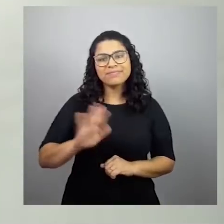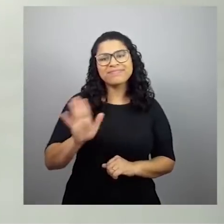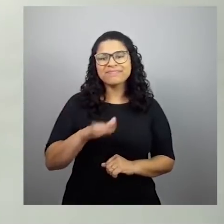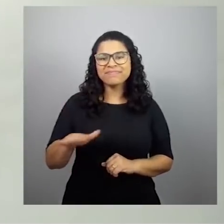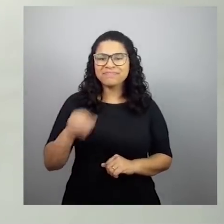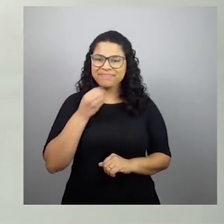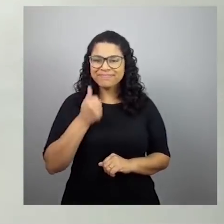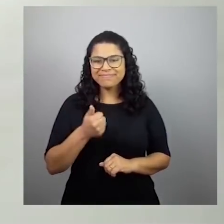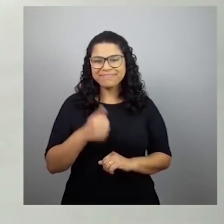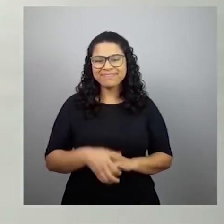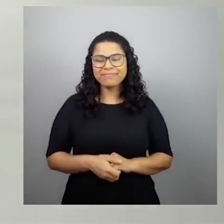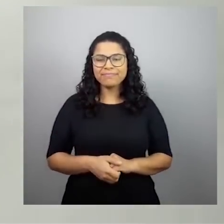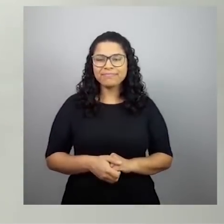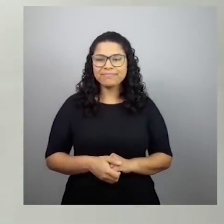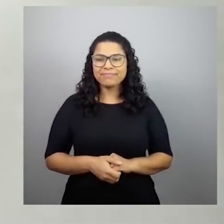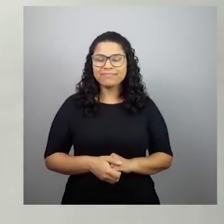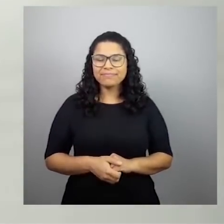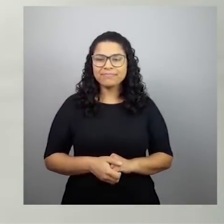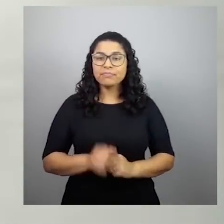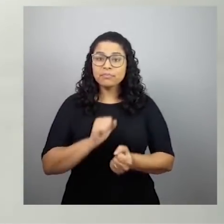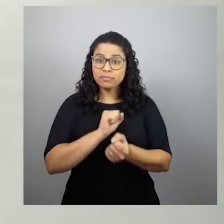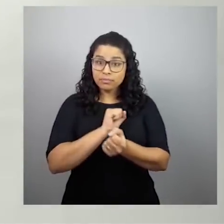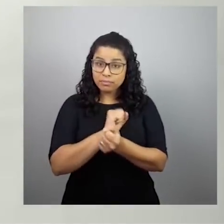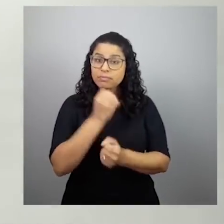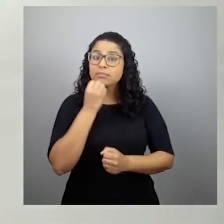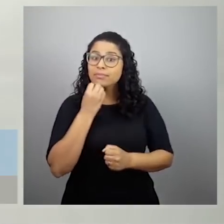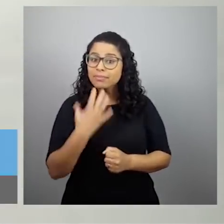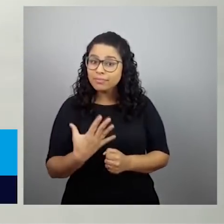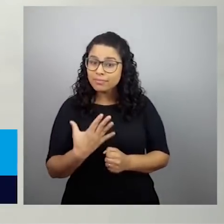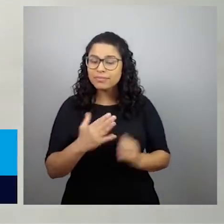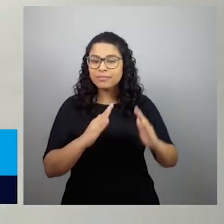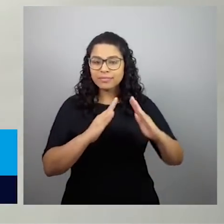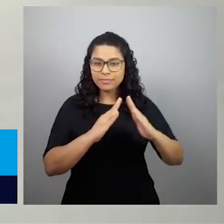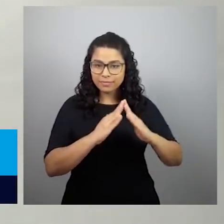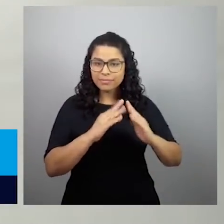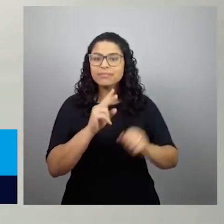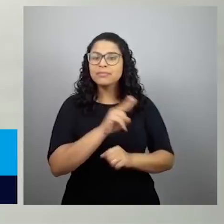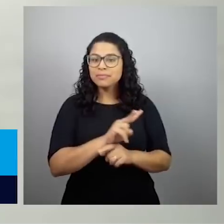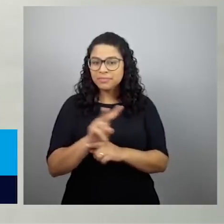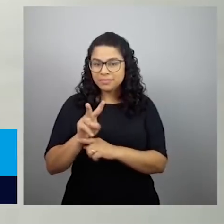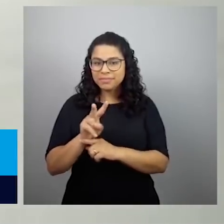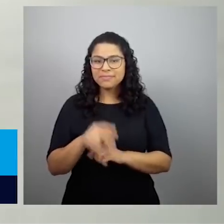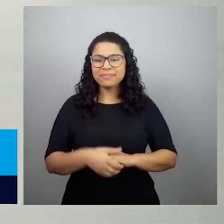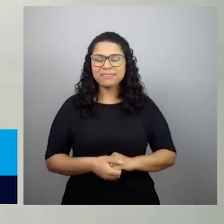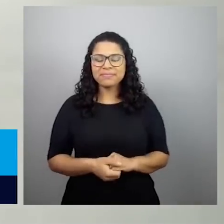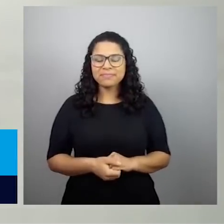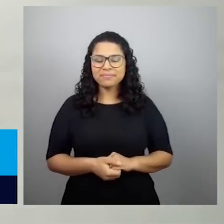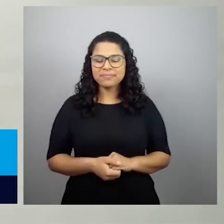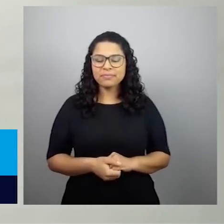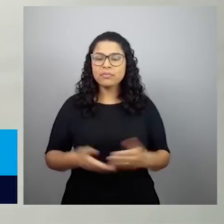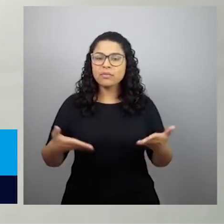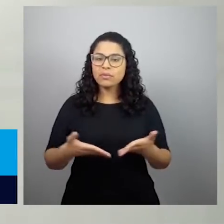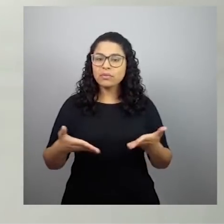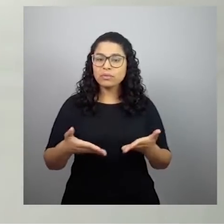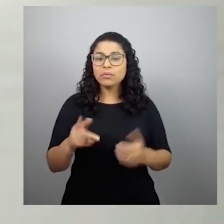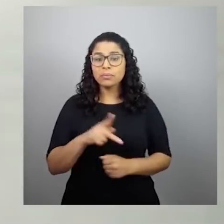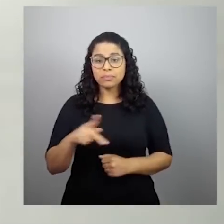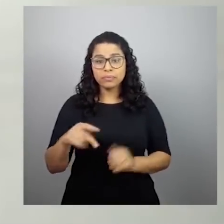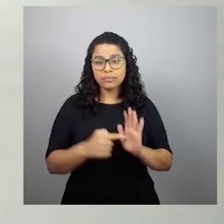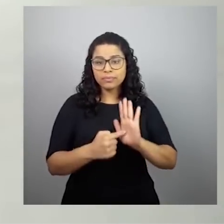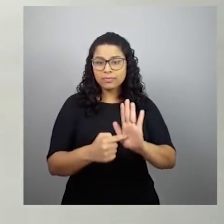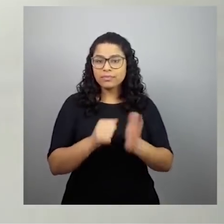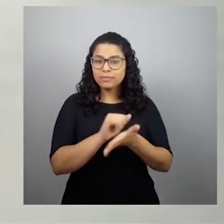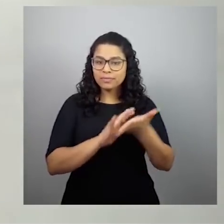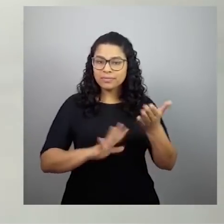Olá, crianças, tudo bem? Espero que estejam todas muito bem e se cuidando aí em casa. Hoje, a professora irá apresentar para vocês